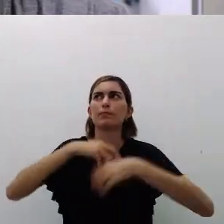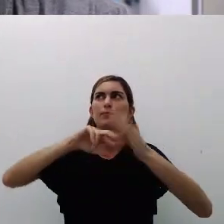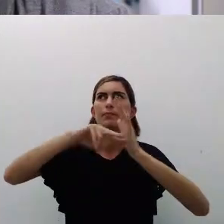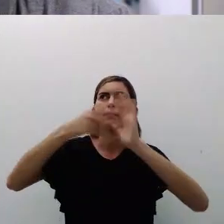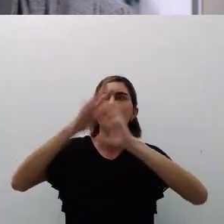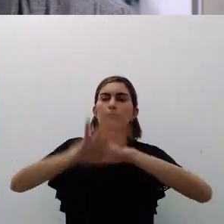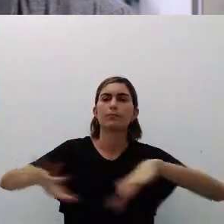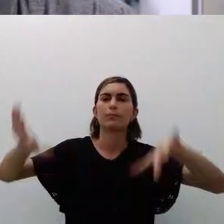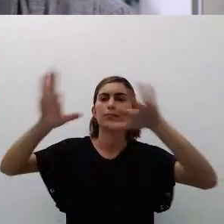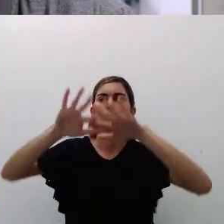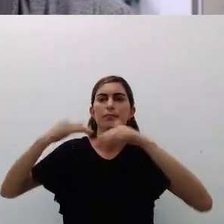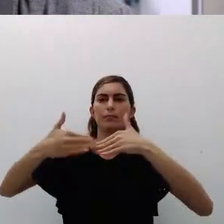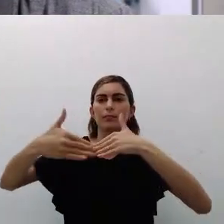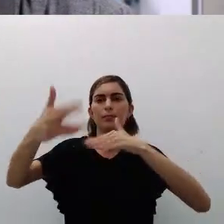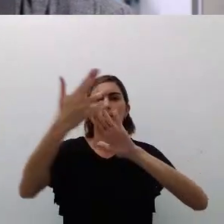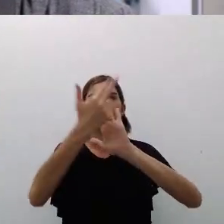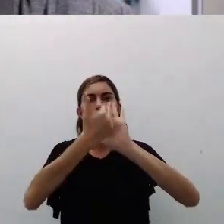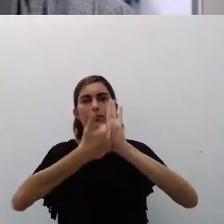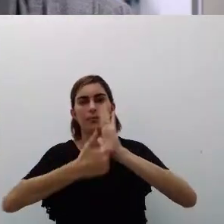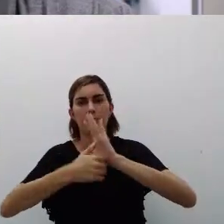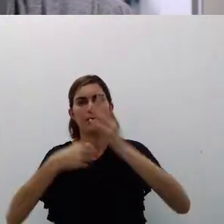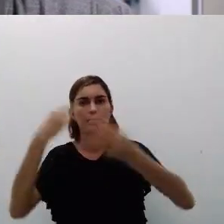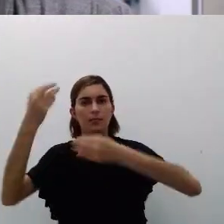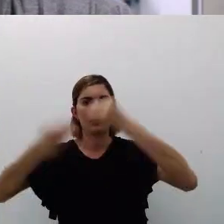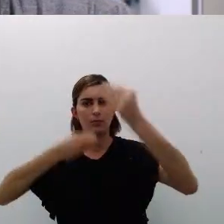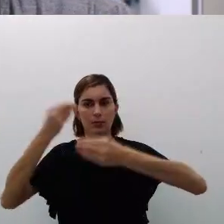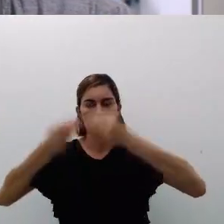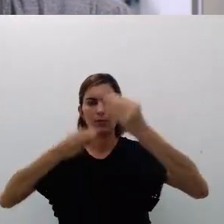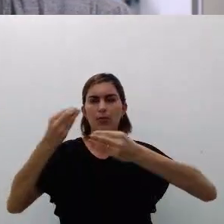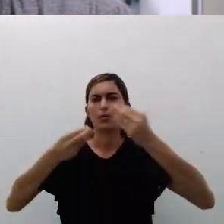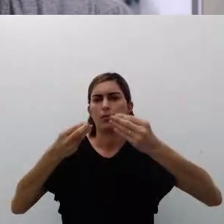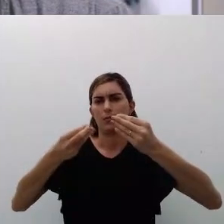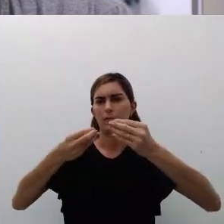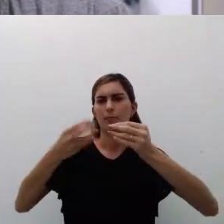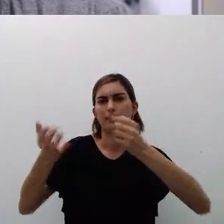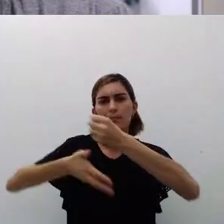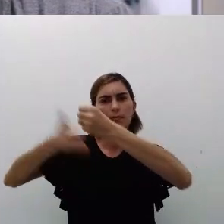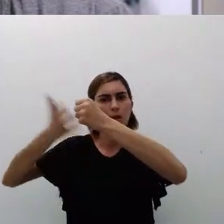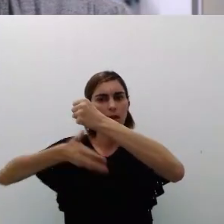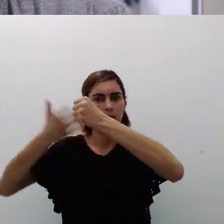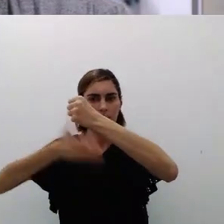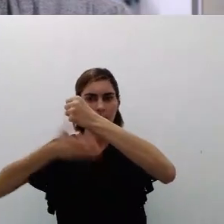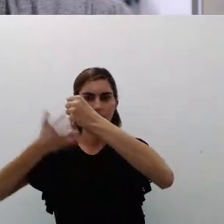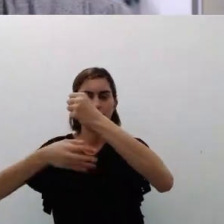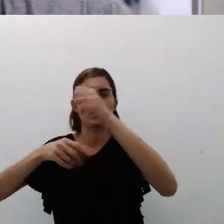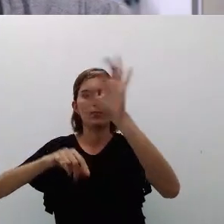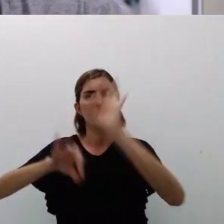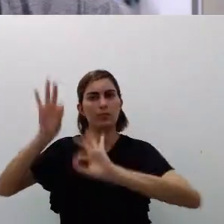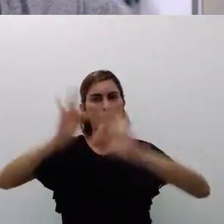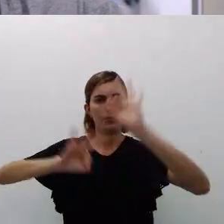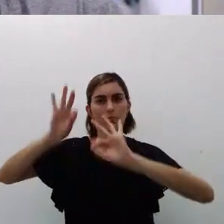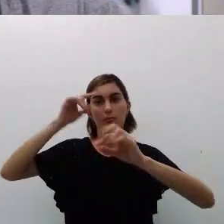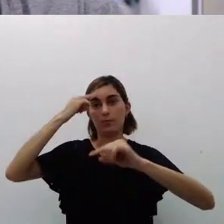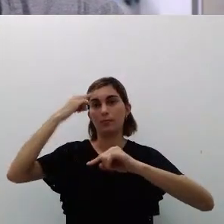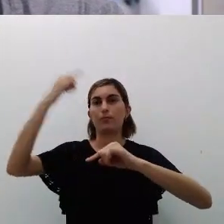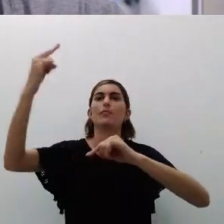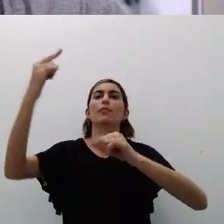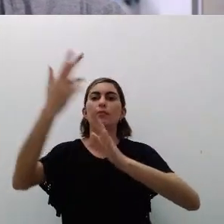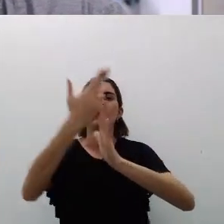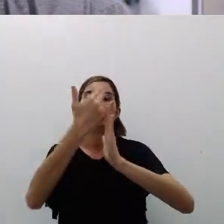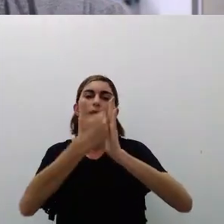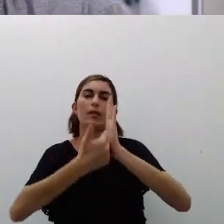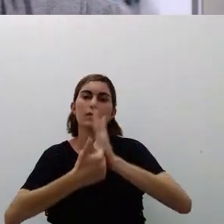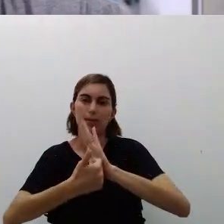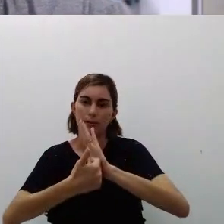como elemento básico de construção de uma ideia. O desenho é o primeiro